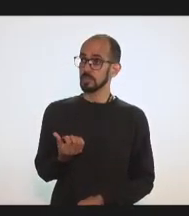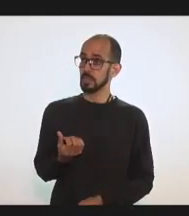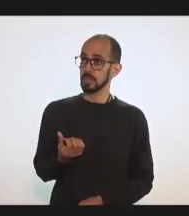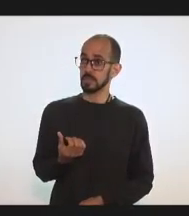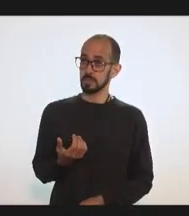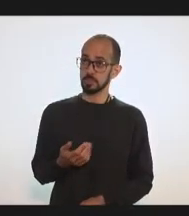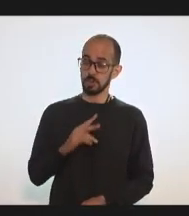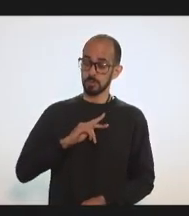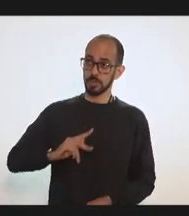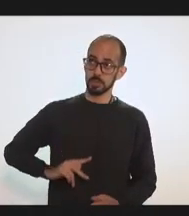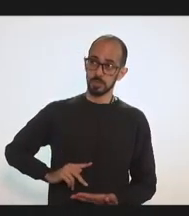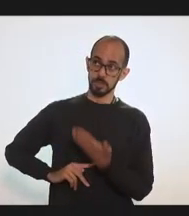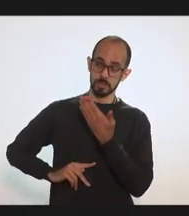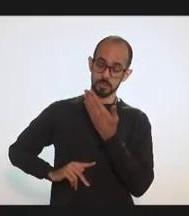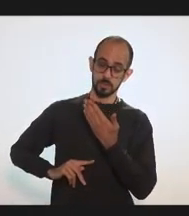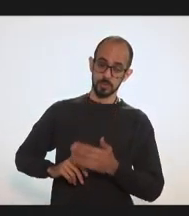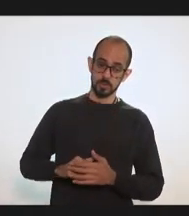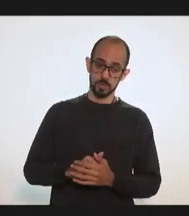Ouço sim, perfeito.